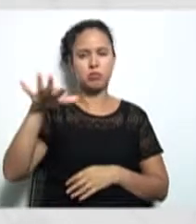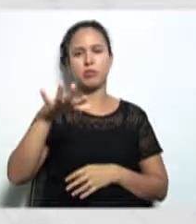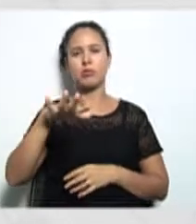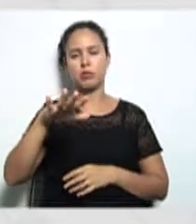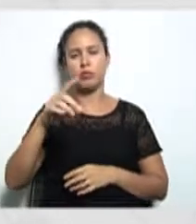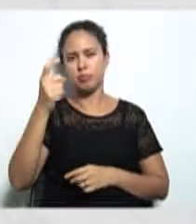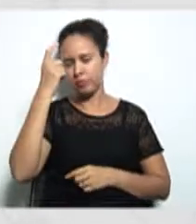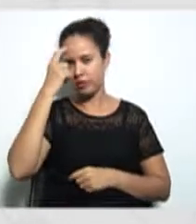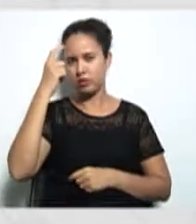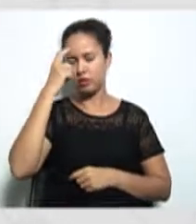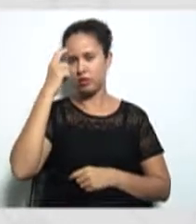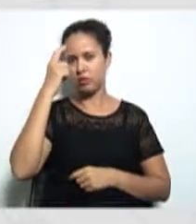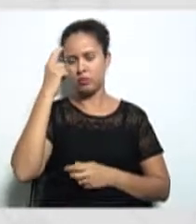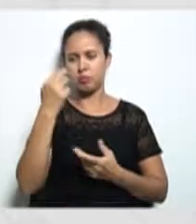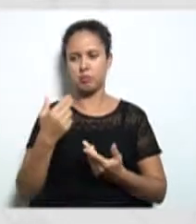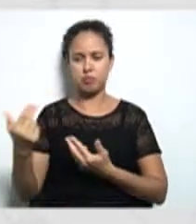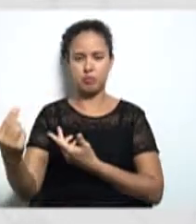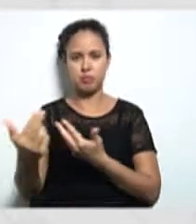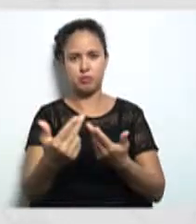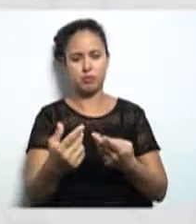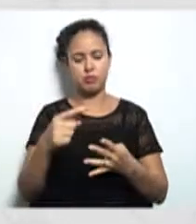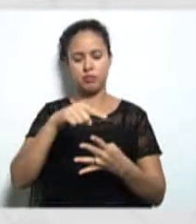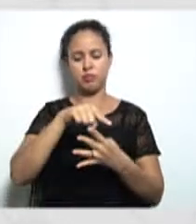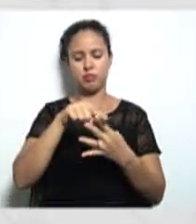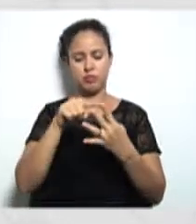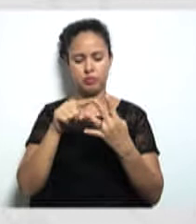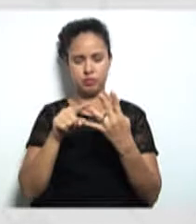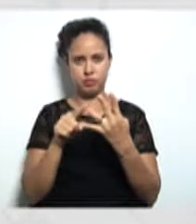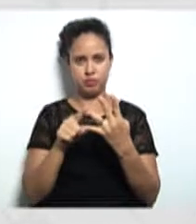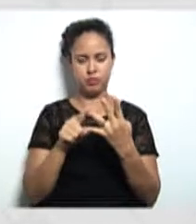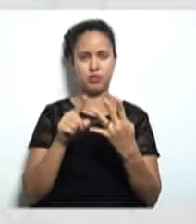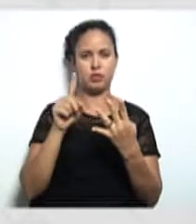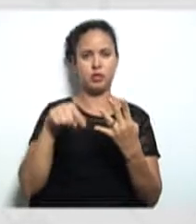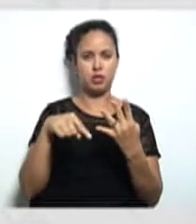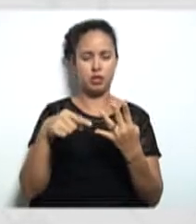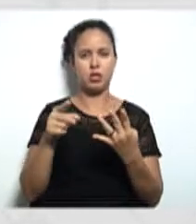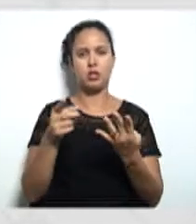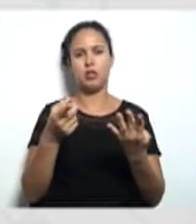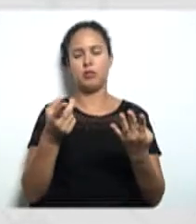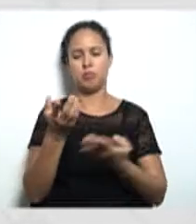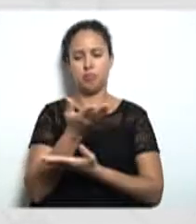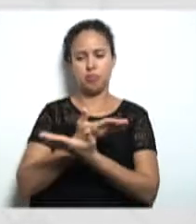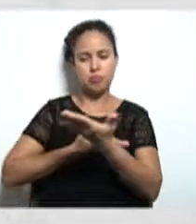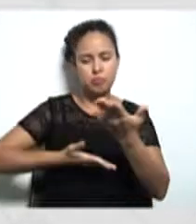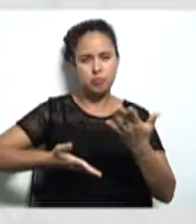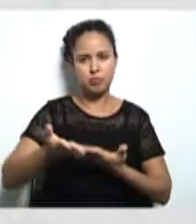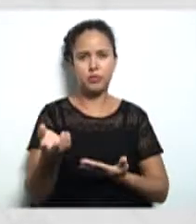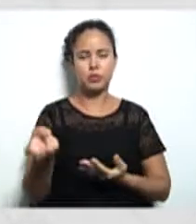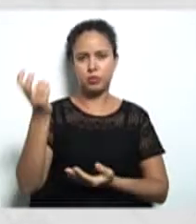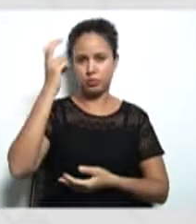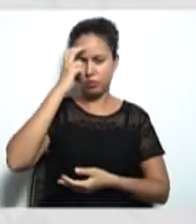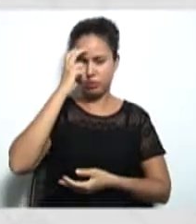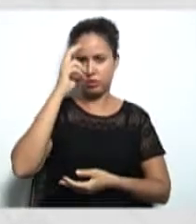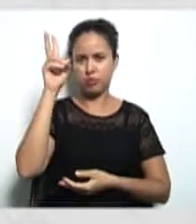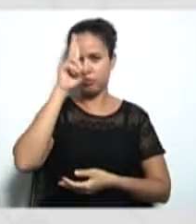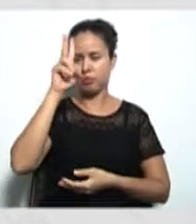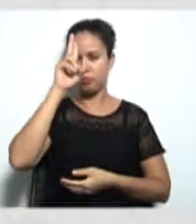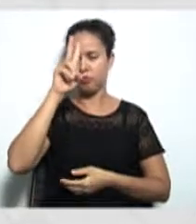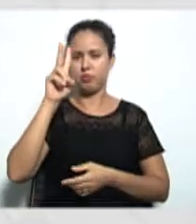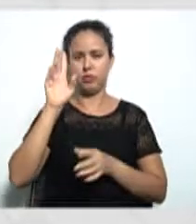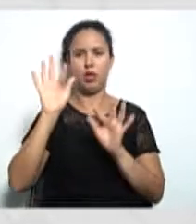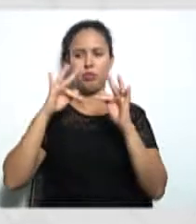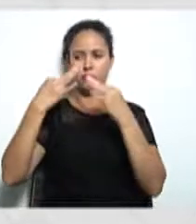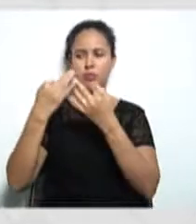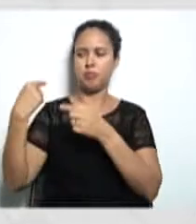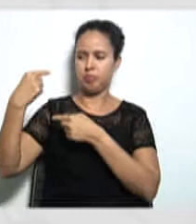esses 3 conhecimentos, o religioso, o filosófico e o popular, são transmitidos cultural e historicamente, passa de uma geração